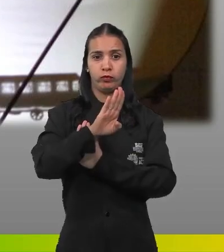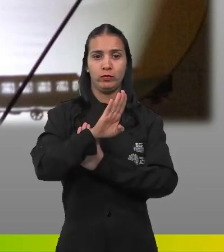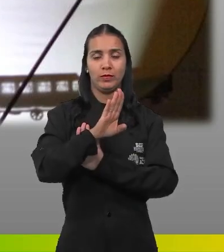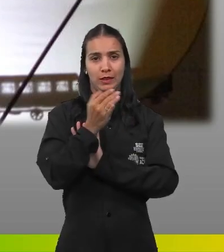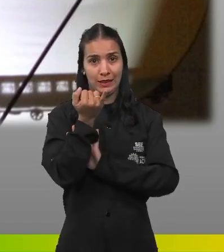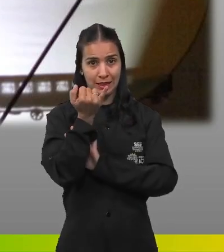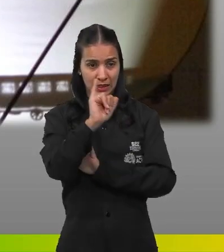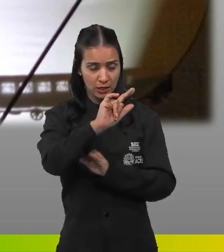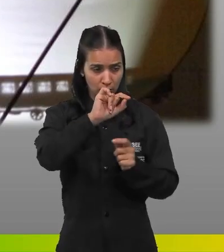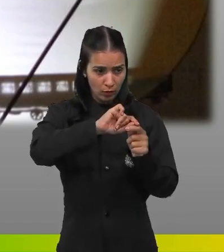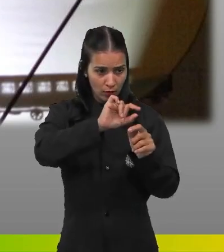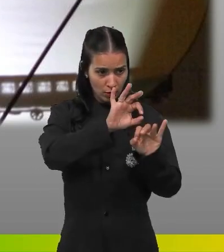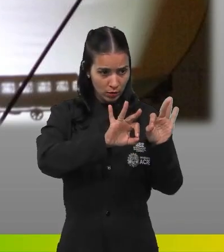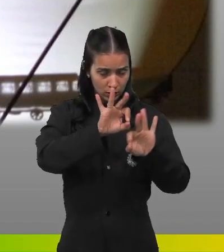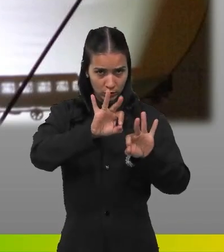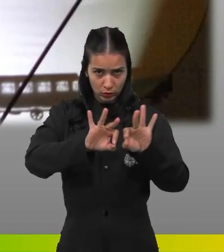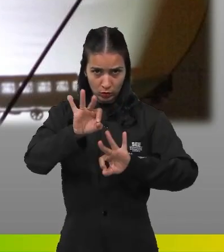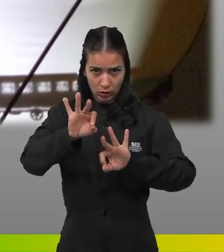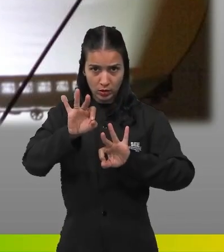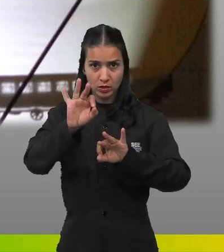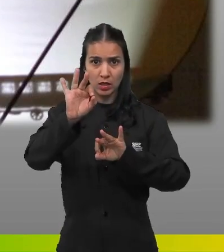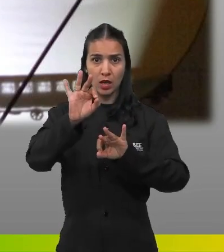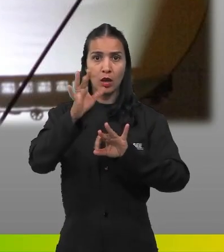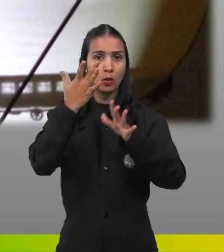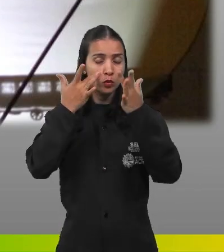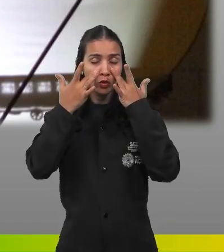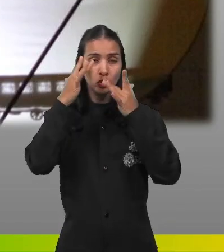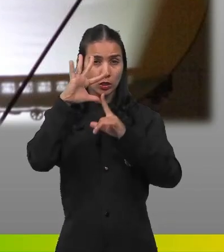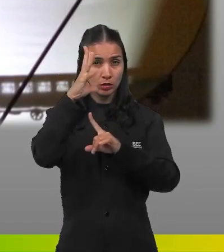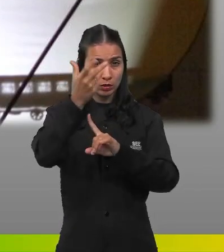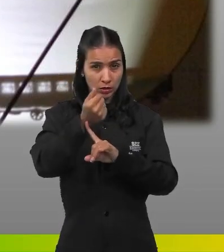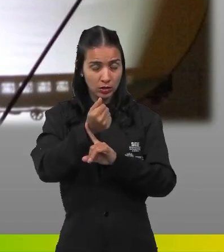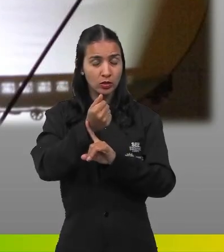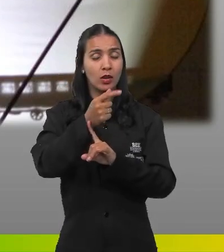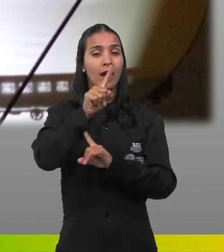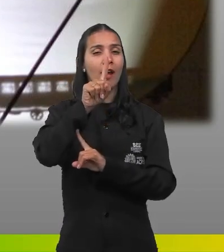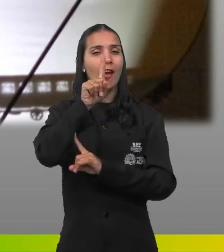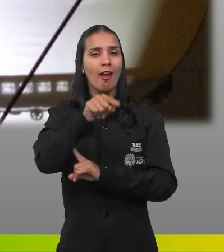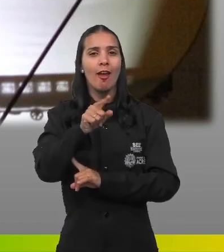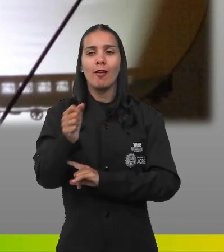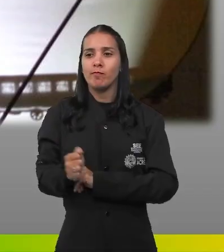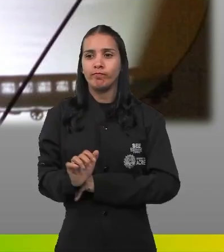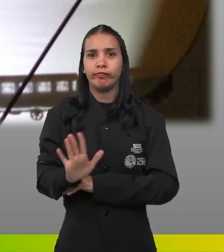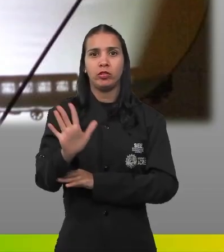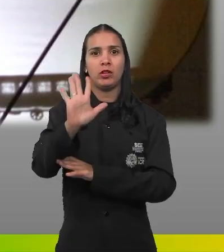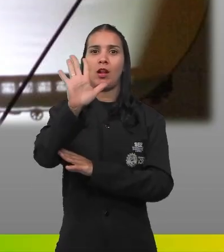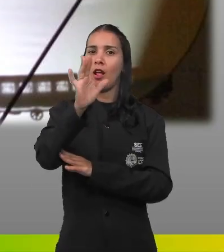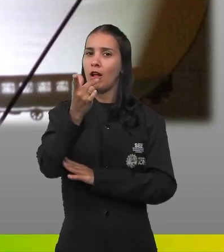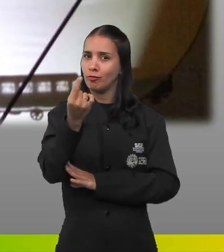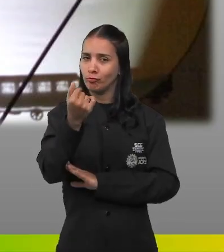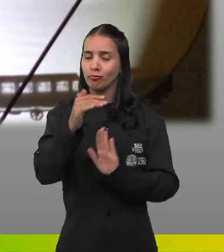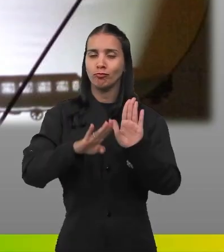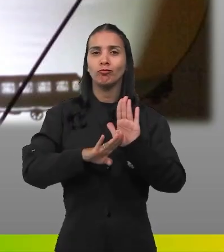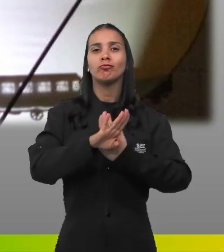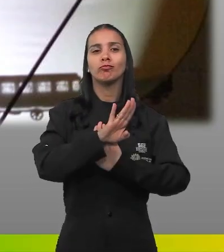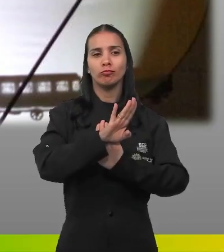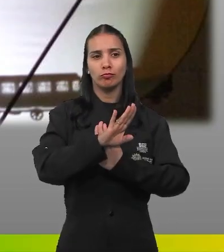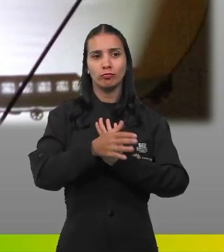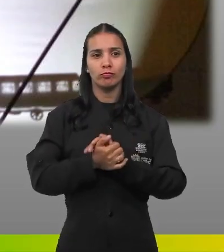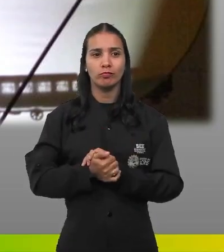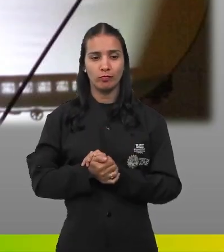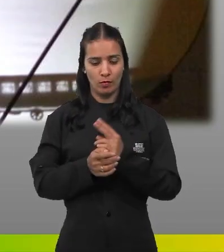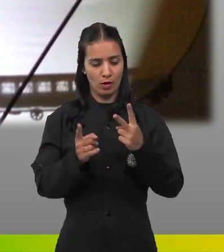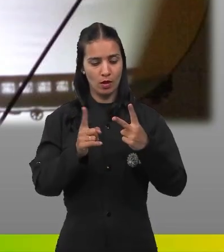tecnológica, híbrida, não é muito acessível para todos os grupos de teatro. Desafios